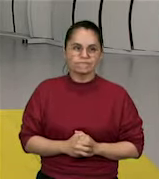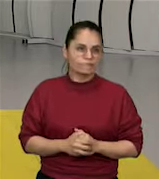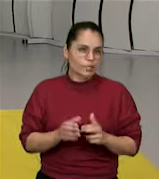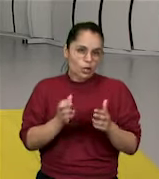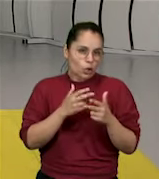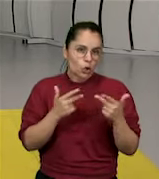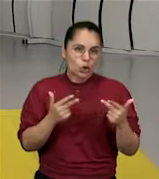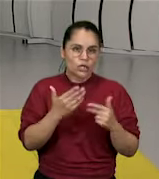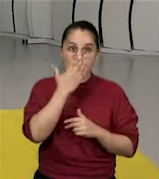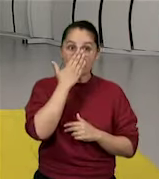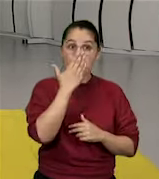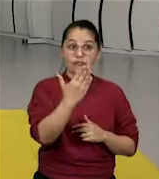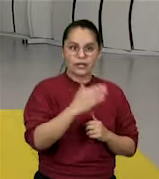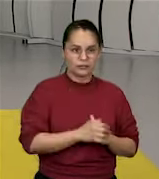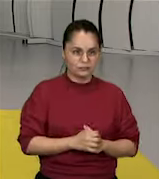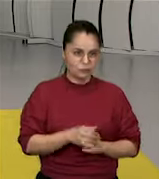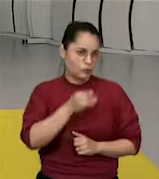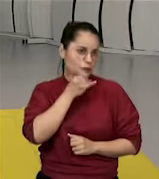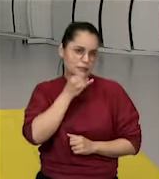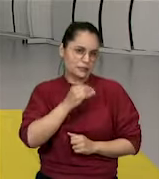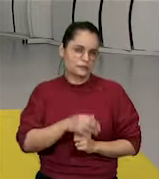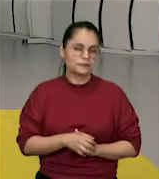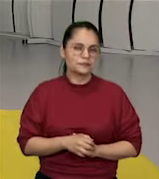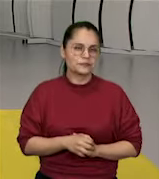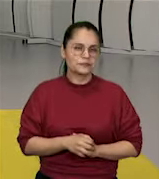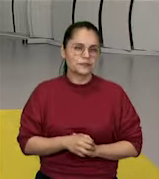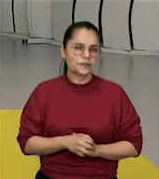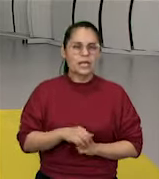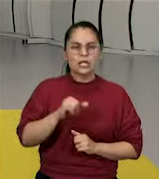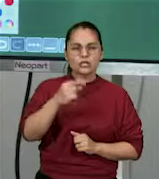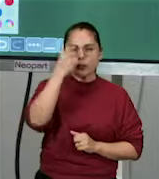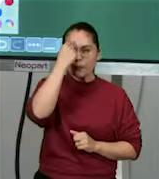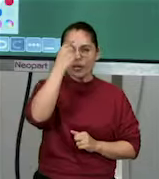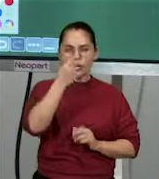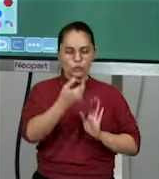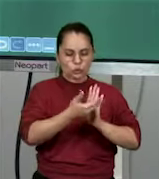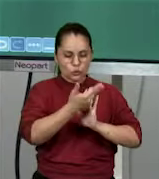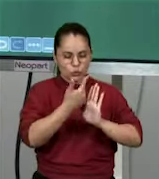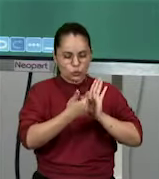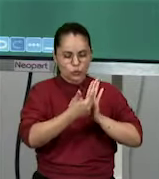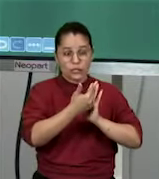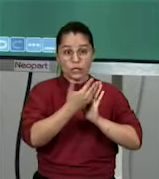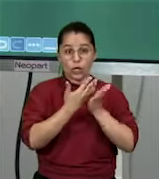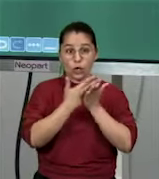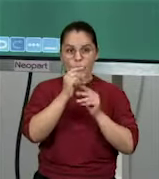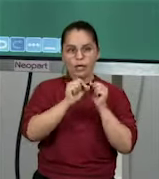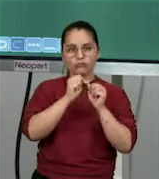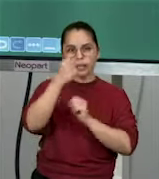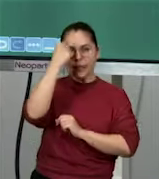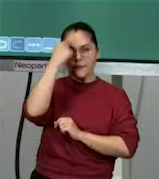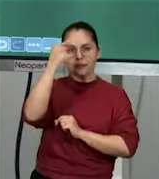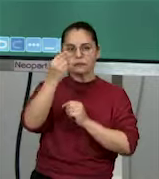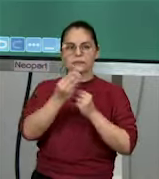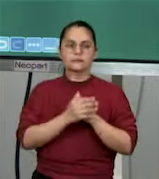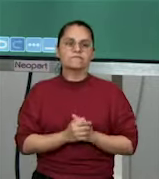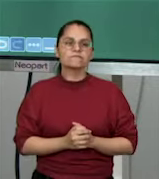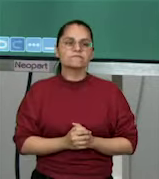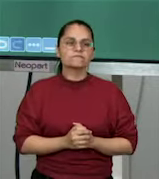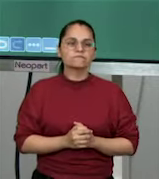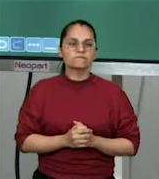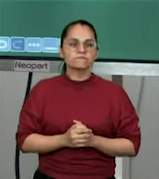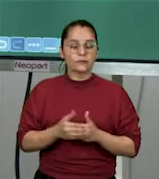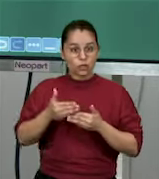coisas na frente desse desenho. Se eu vou montar um desenho, eu começo então a pensar de